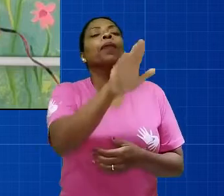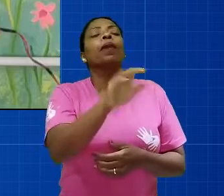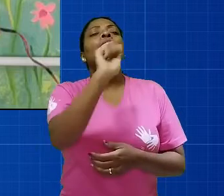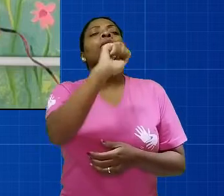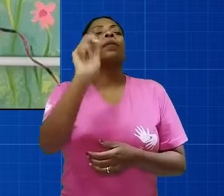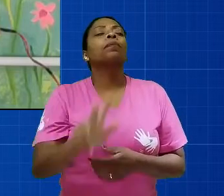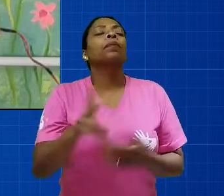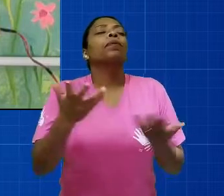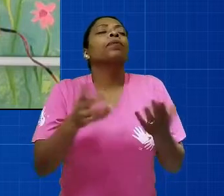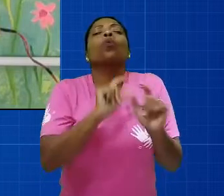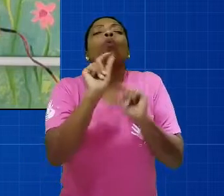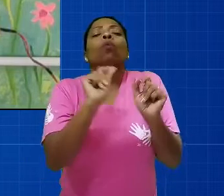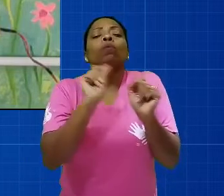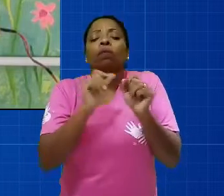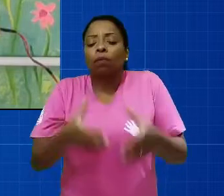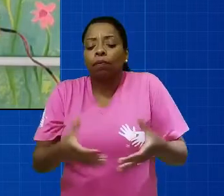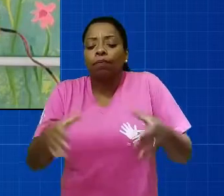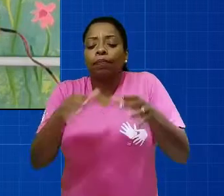cheio de moedas de ouro.